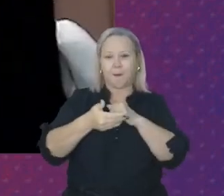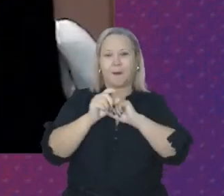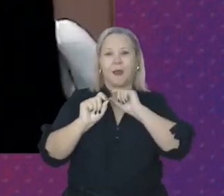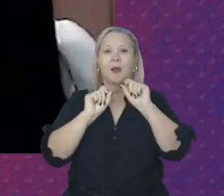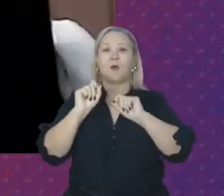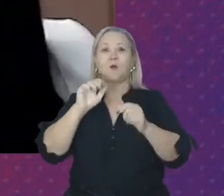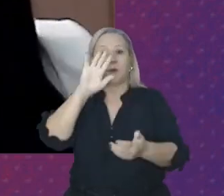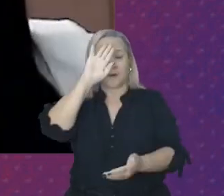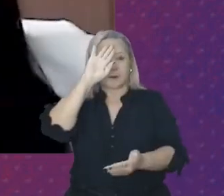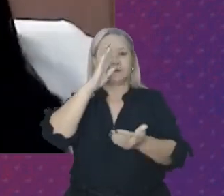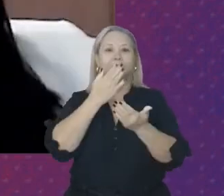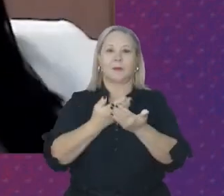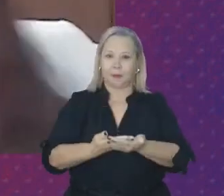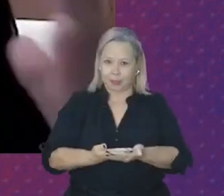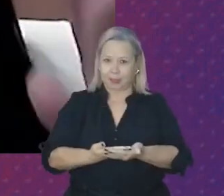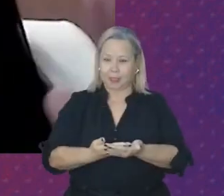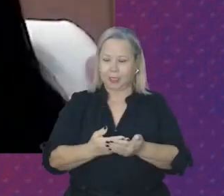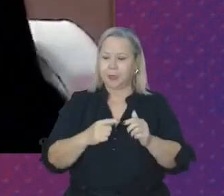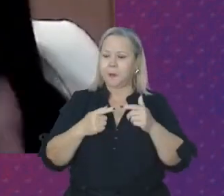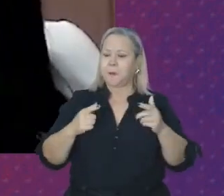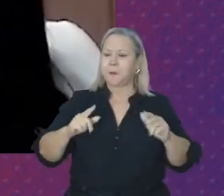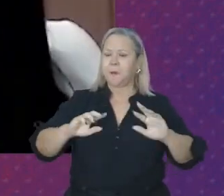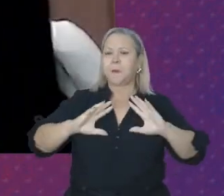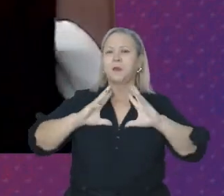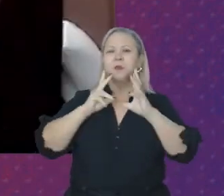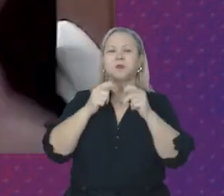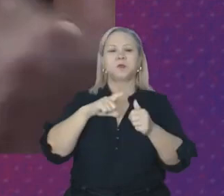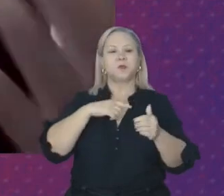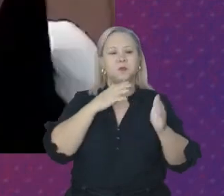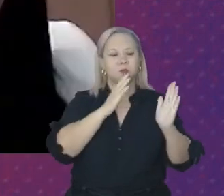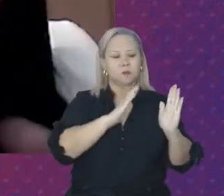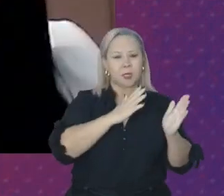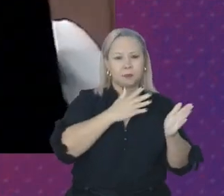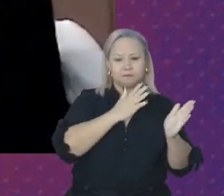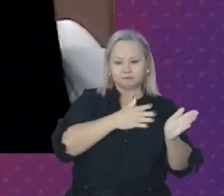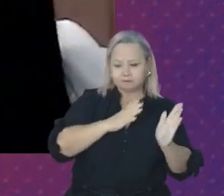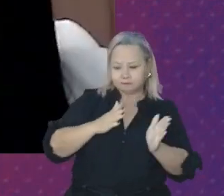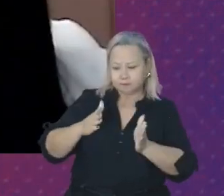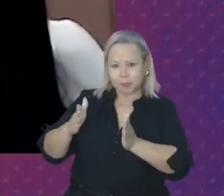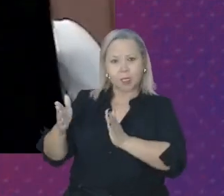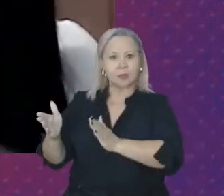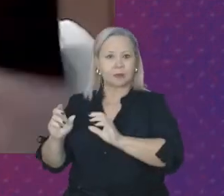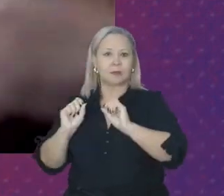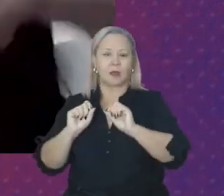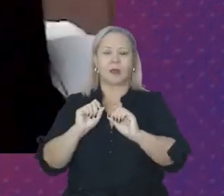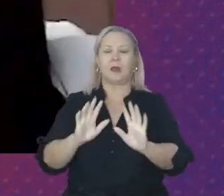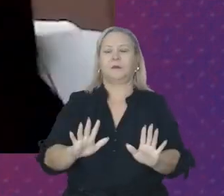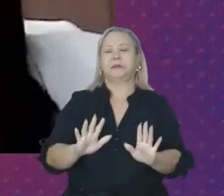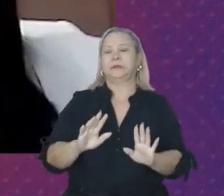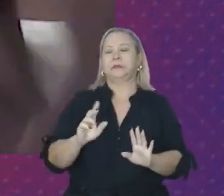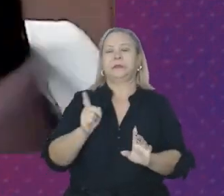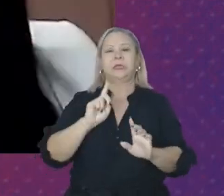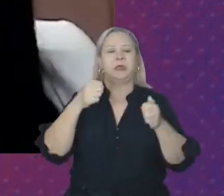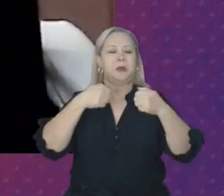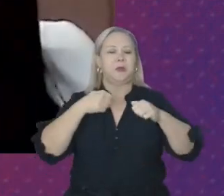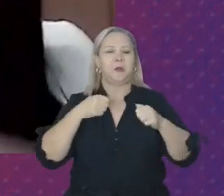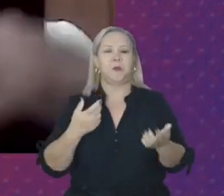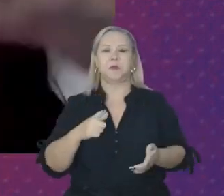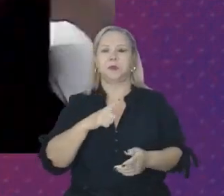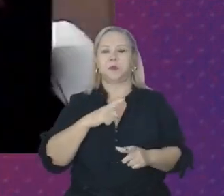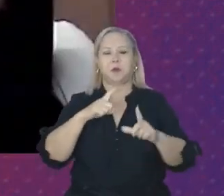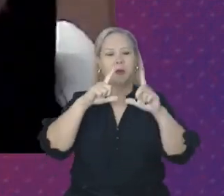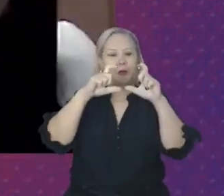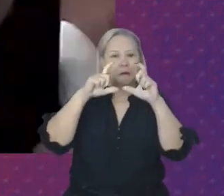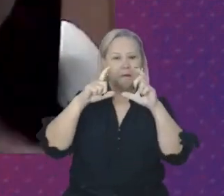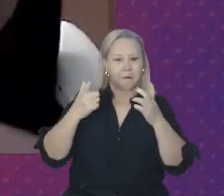naquilo que você acredita. Mas tudo tem etapas, então não adianta você colocar o seu santinho, não adianta você